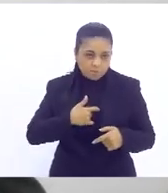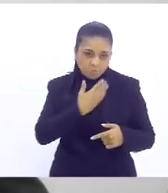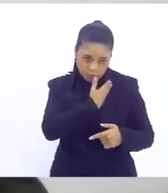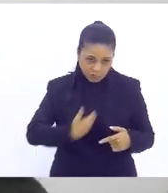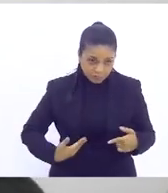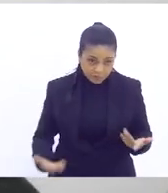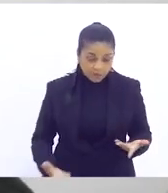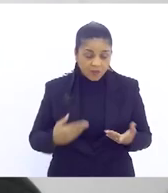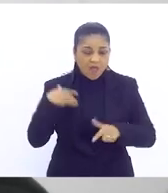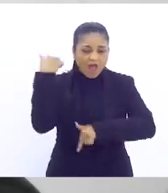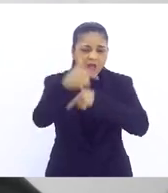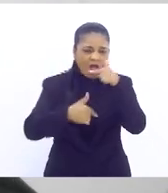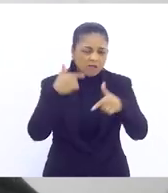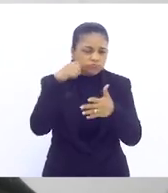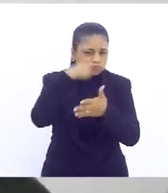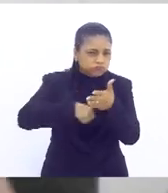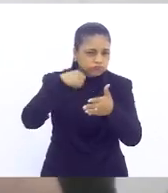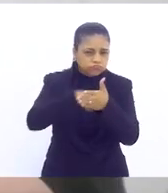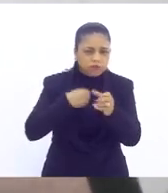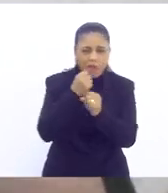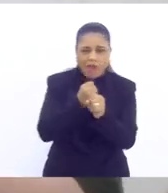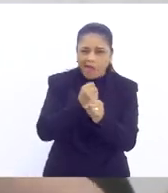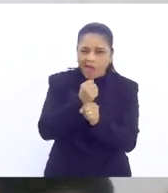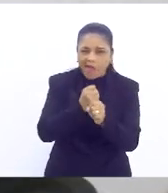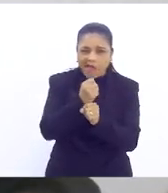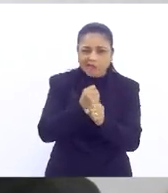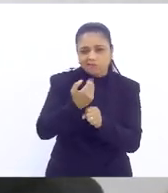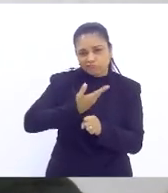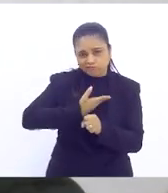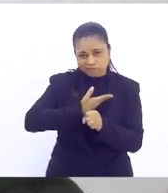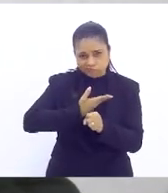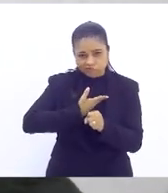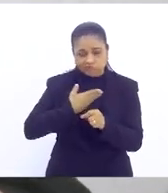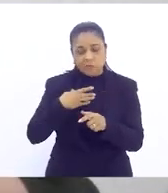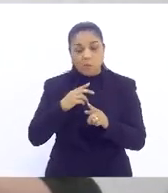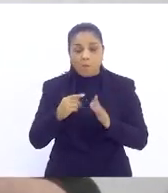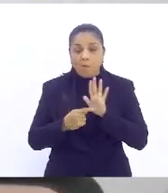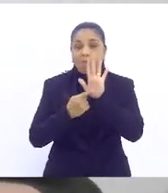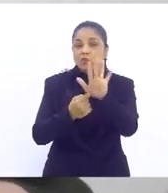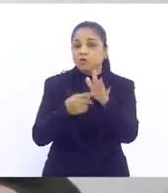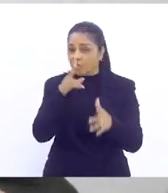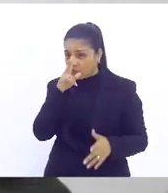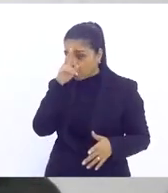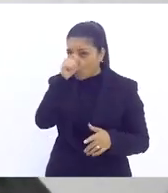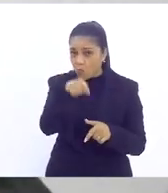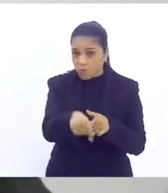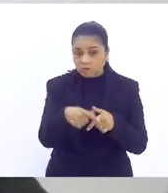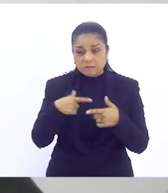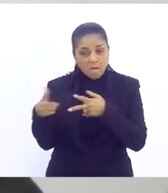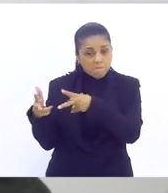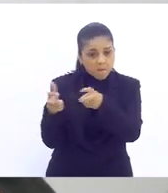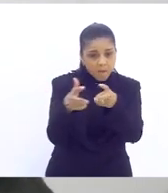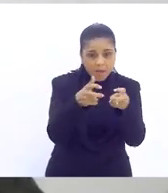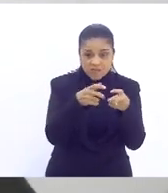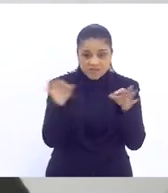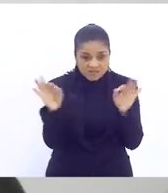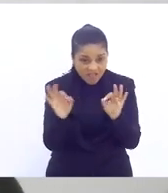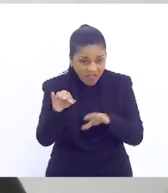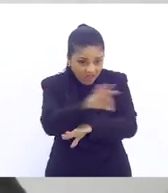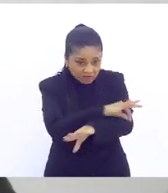disso muitos anos junto com os colegas ali lá botando para mostrar a força e eles percebendo que realmente se a engenharia